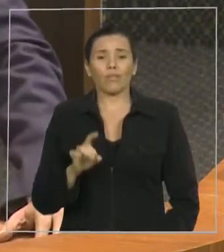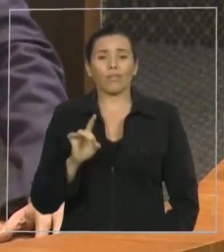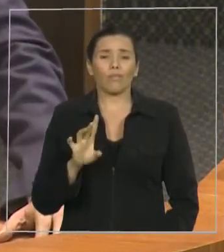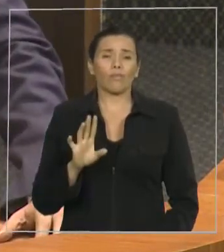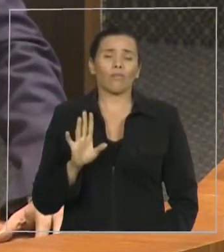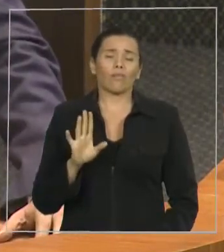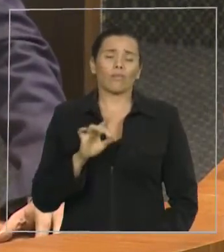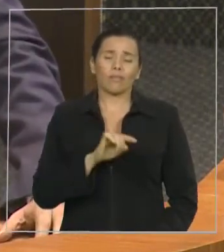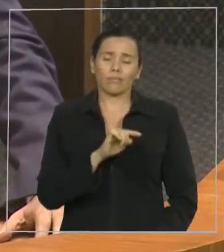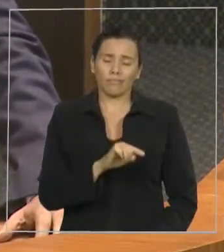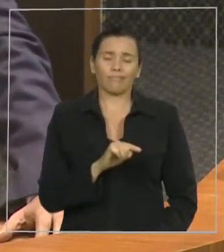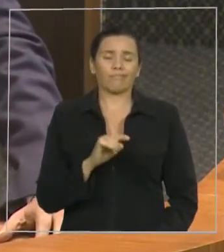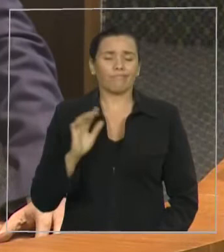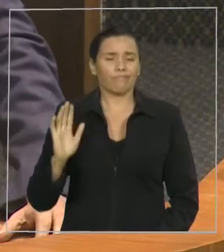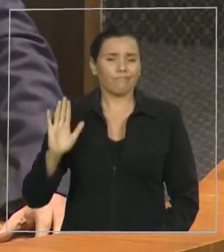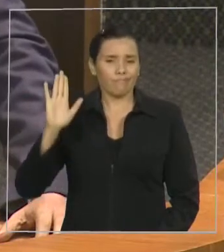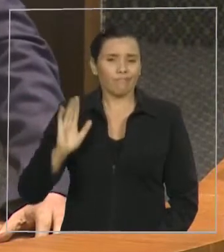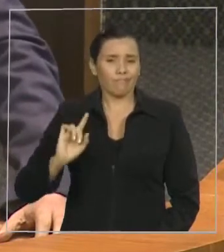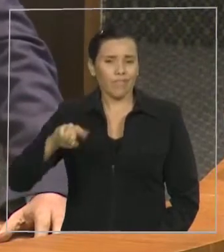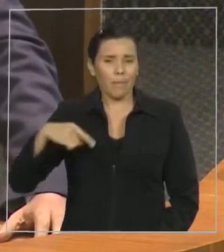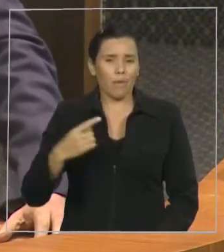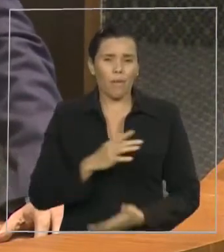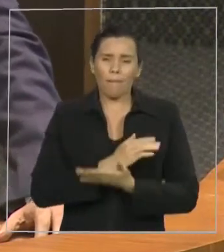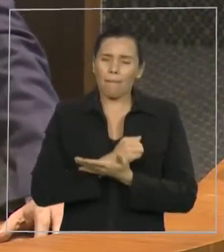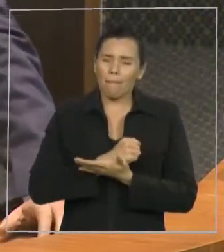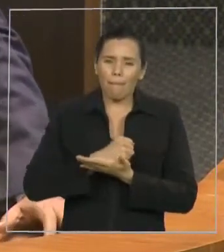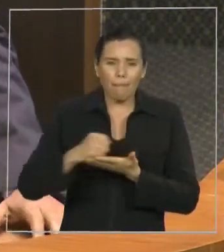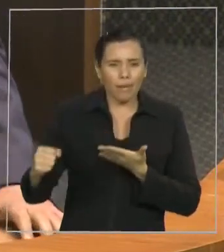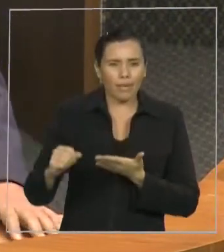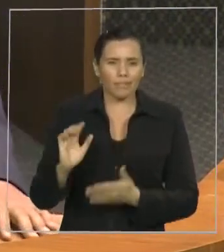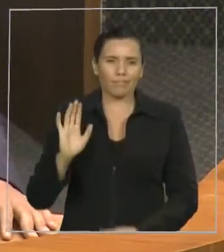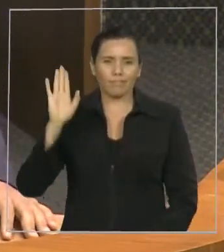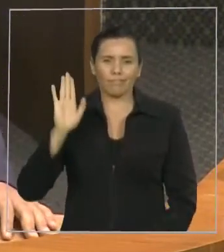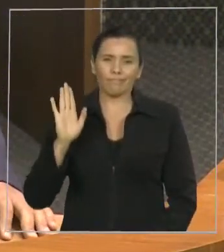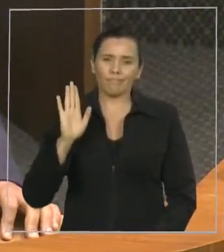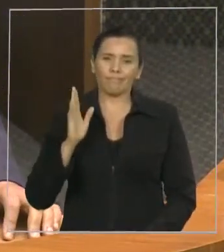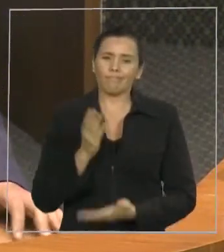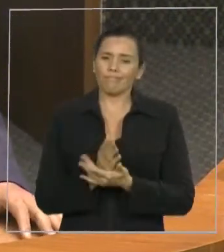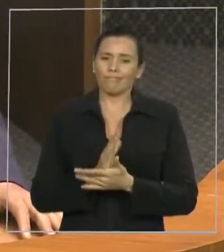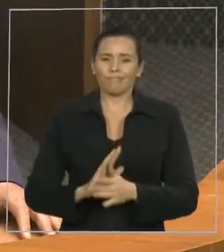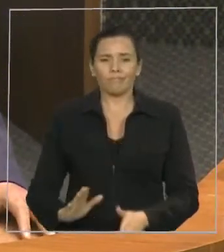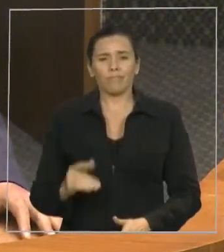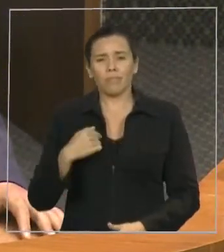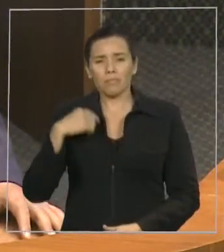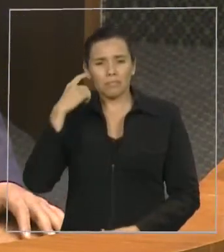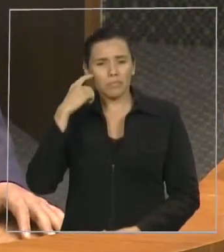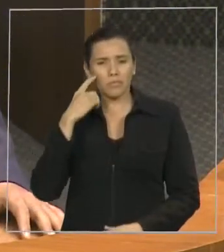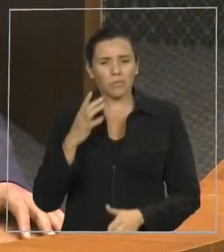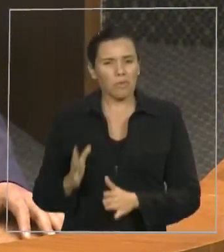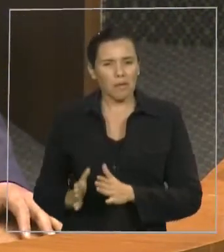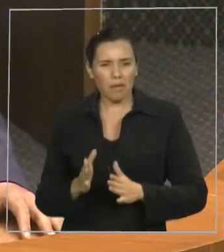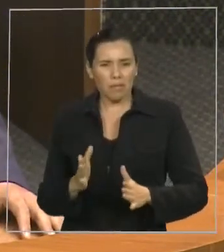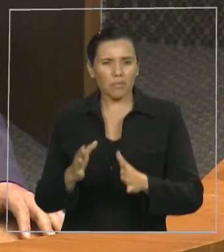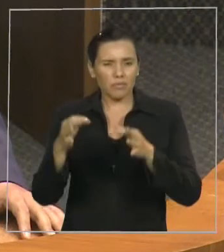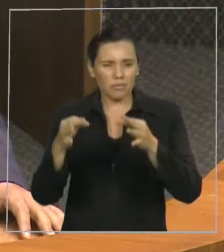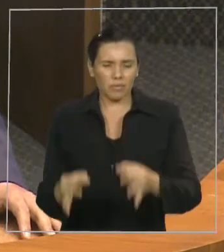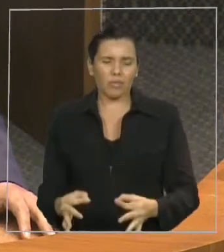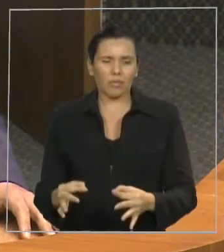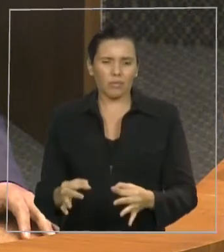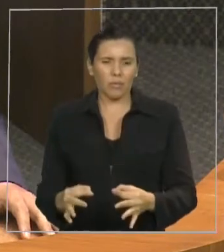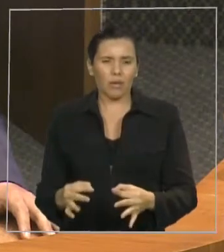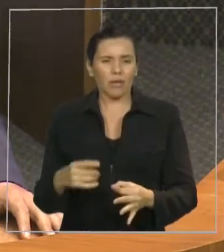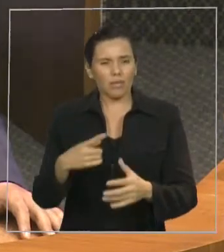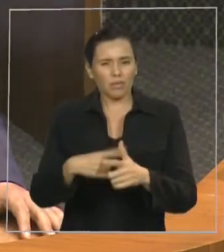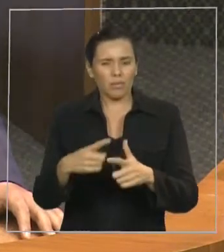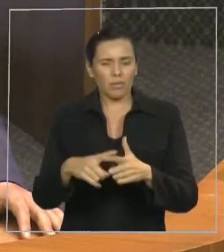existe mais. Não é o caminho para se resolver o problema da segurança pública no Brasil. Mas esse é um outro